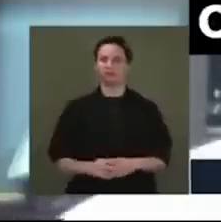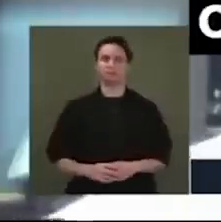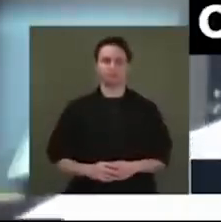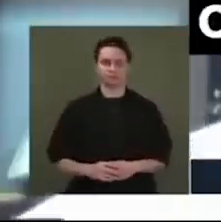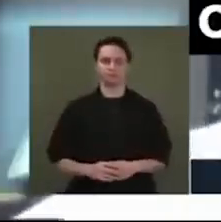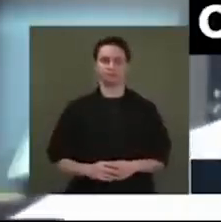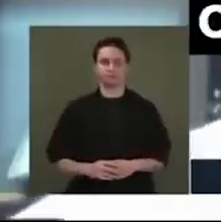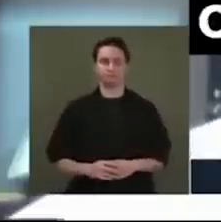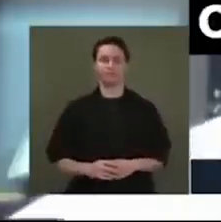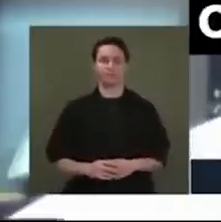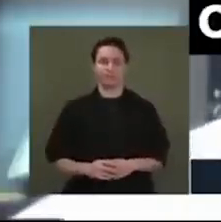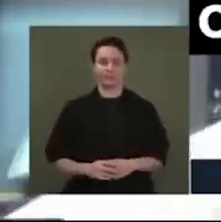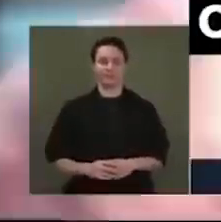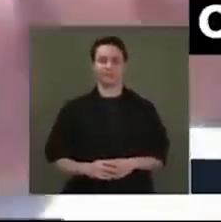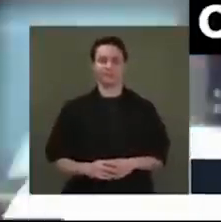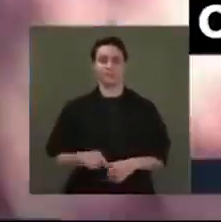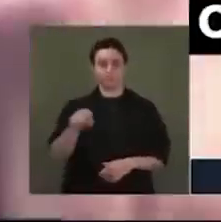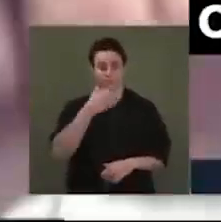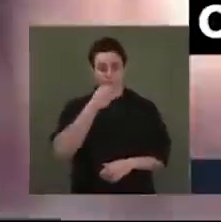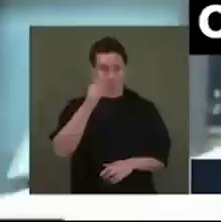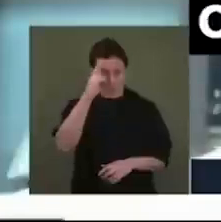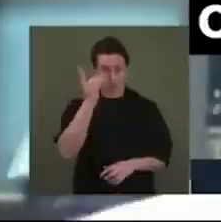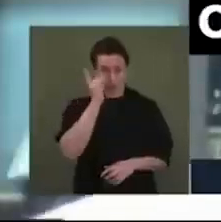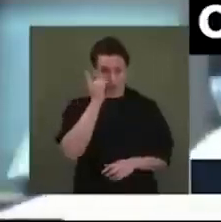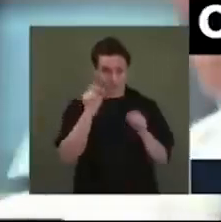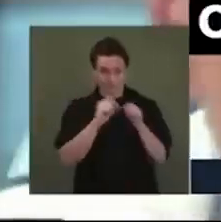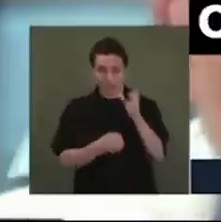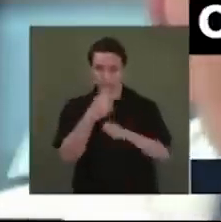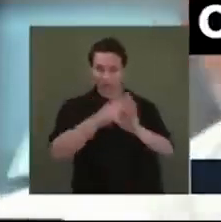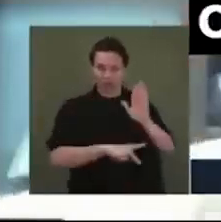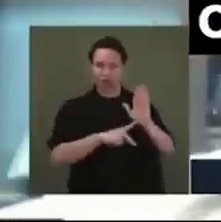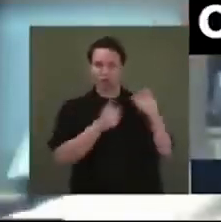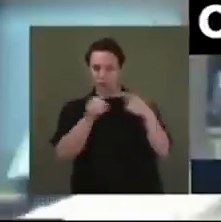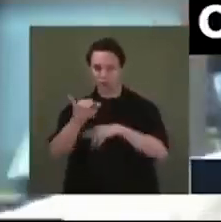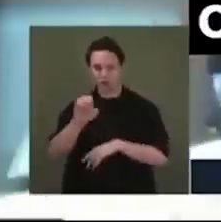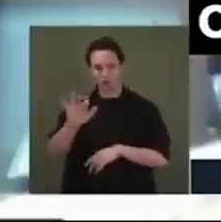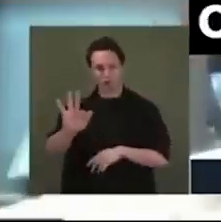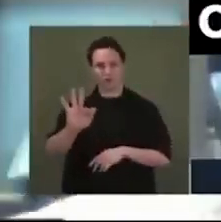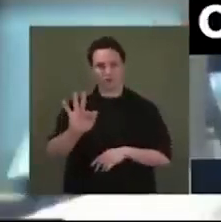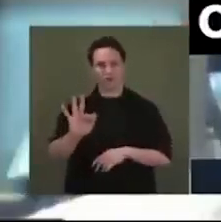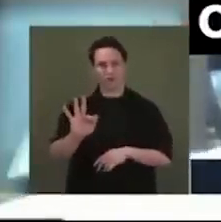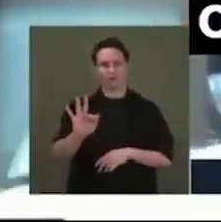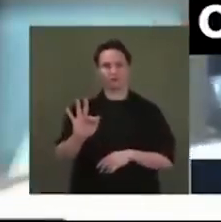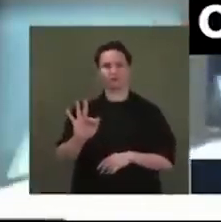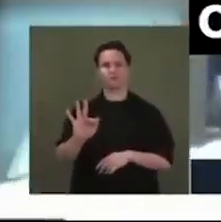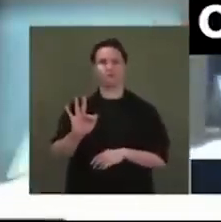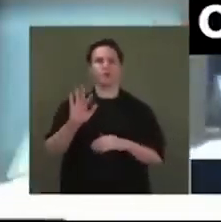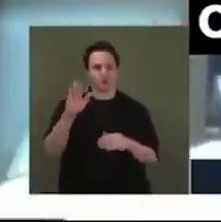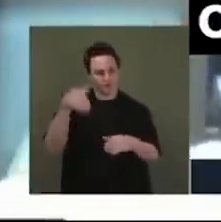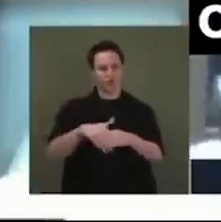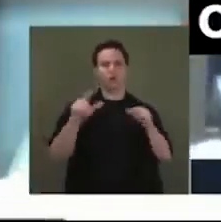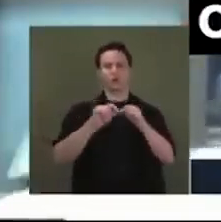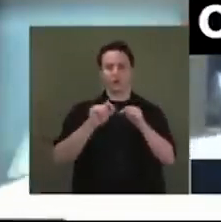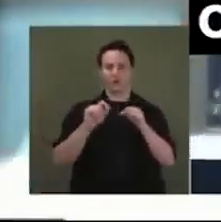de Vossa Excelência, presidente Davi Alcolumbre. Foi o senhor que trouxe o projeto para cá, passou por cima do requerimento do senador Jacques Wagner, botou em